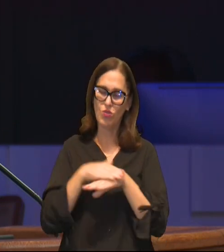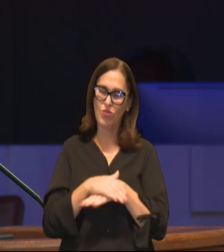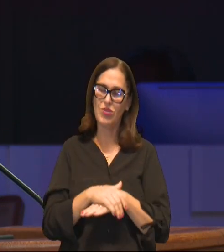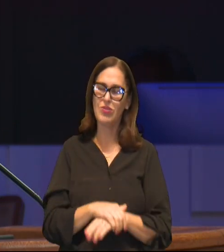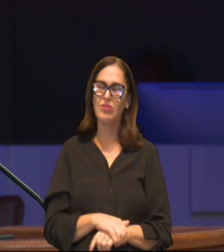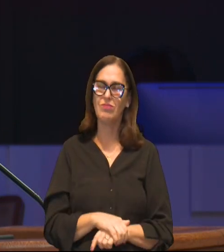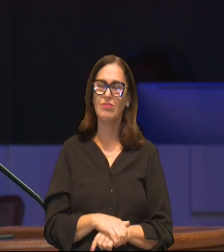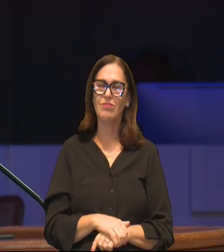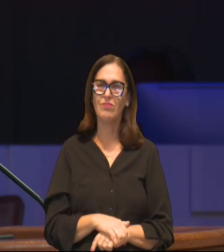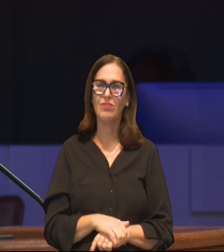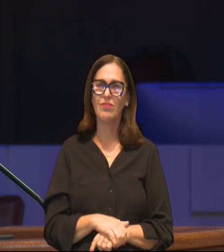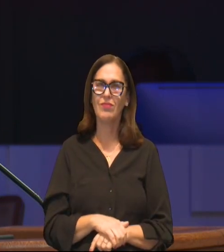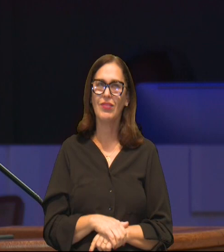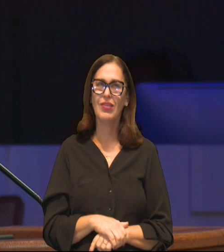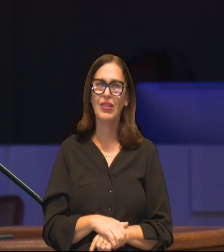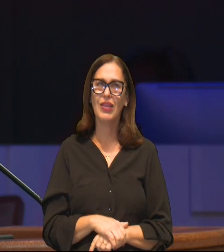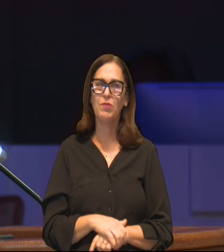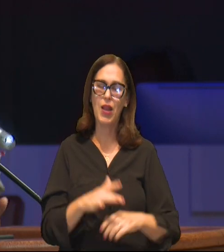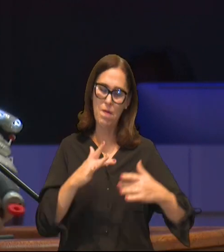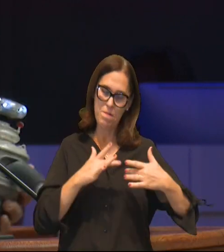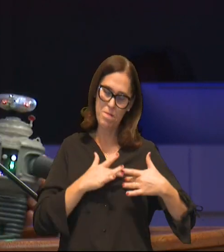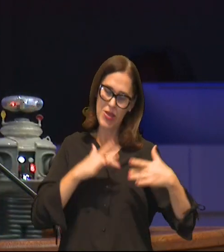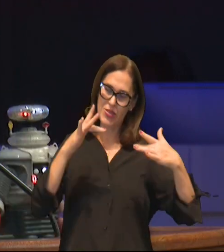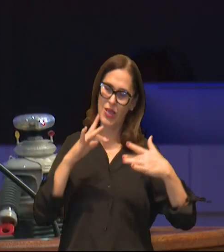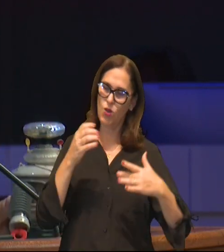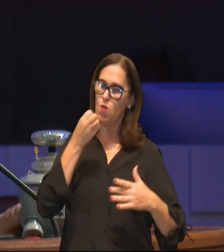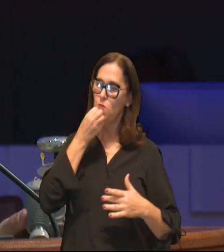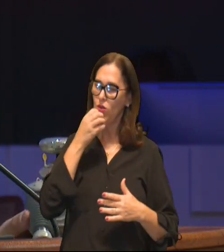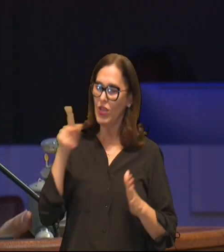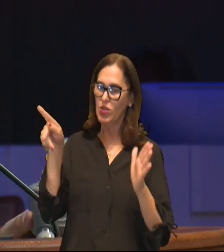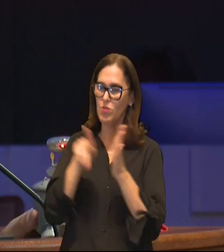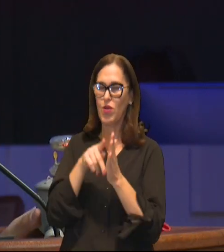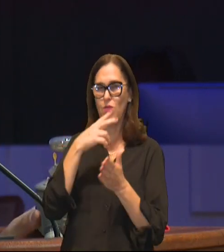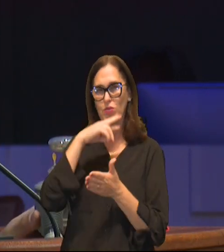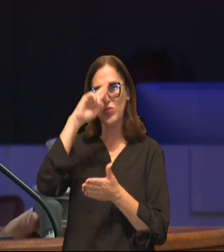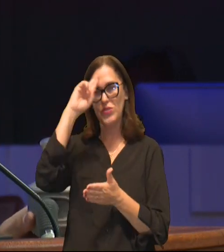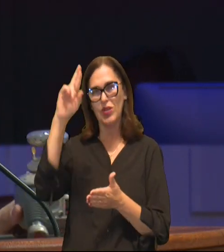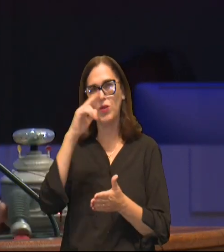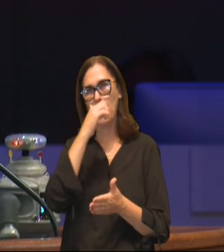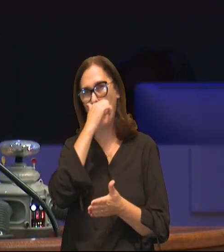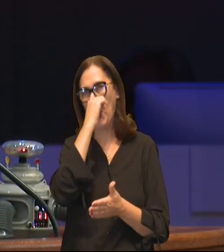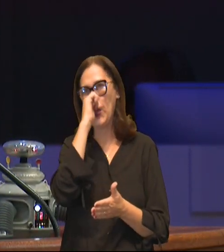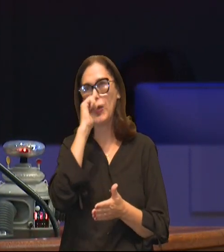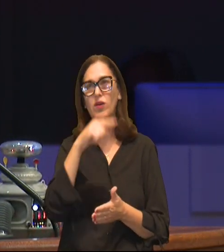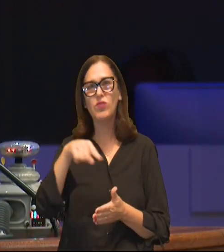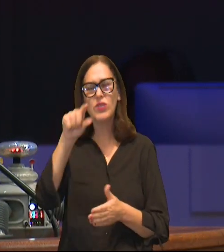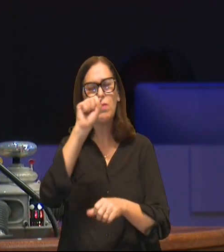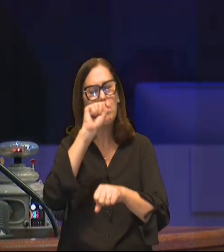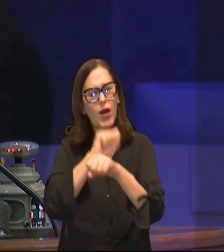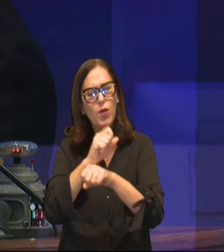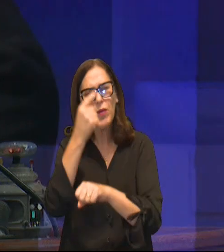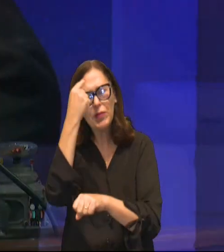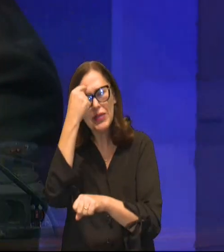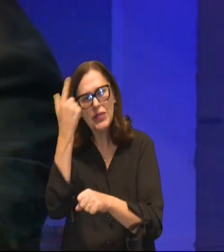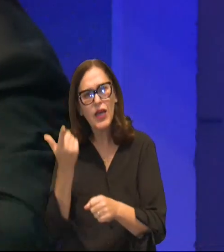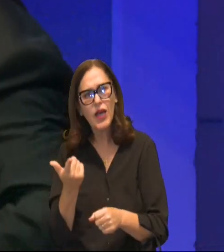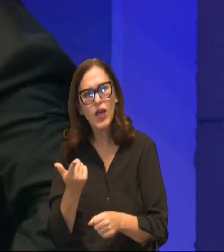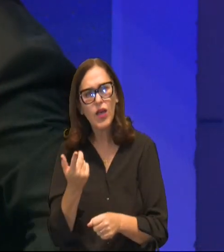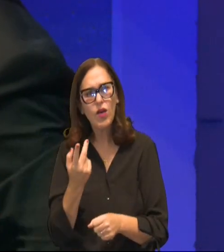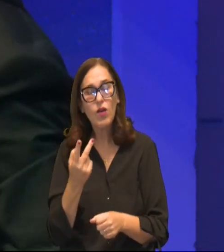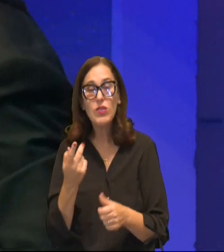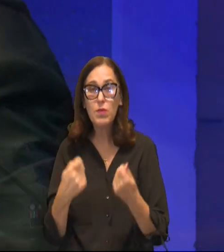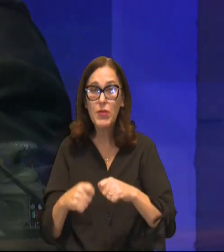queridos, por absoluta misericórdia e bondade do Senhor. Você já parou para pensar? Você precisa olhar